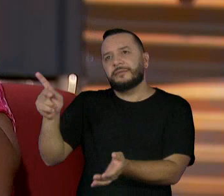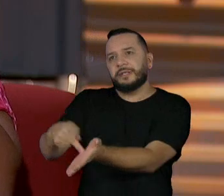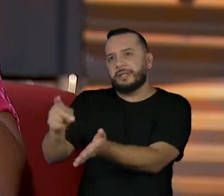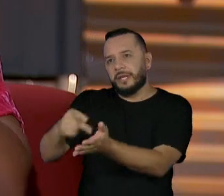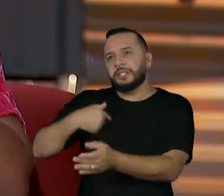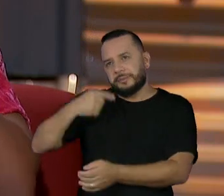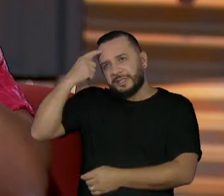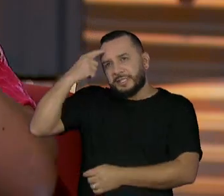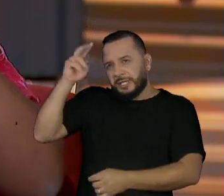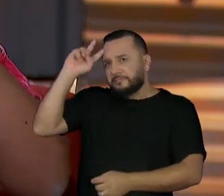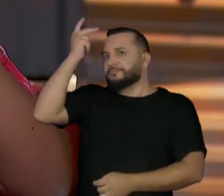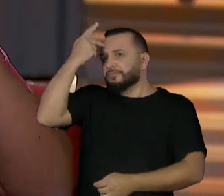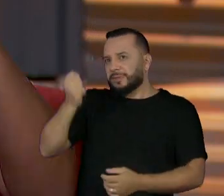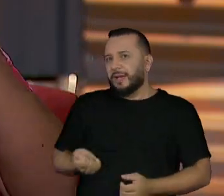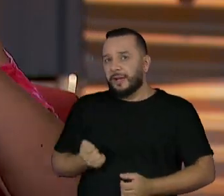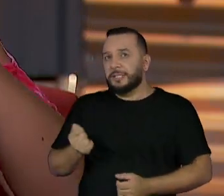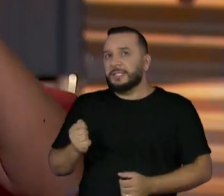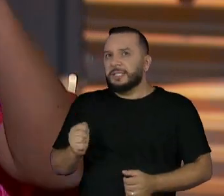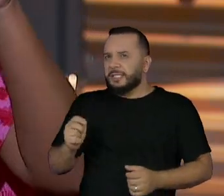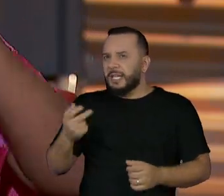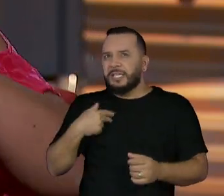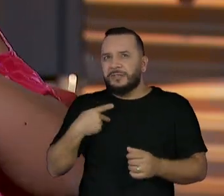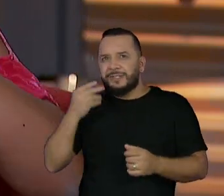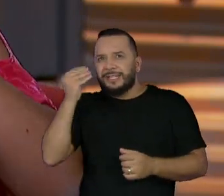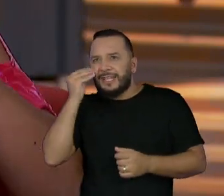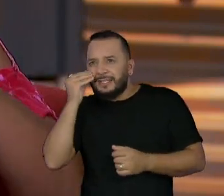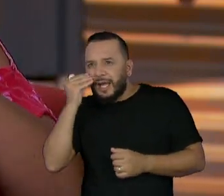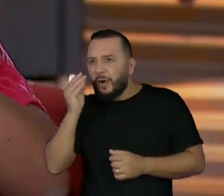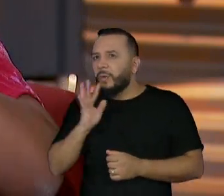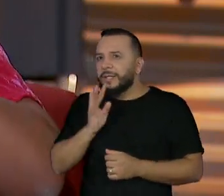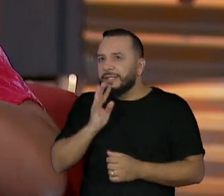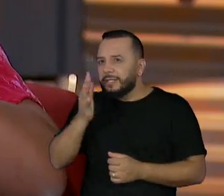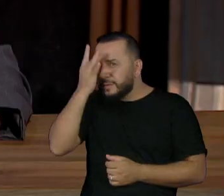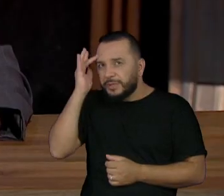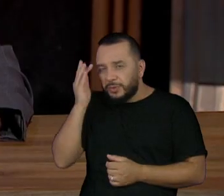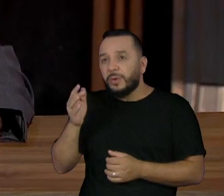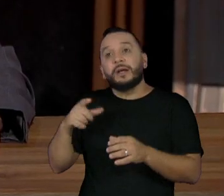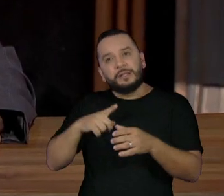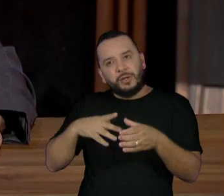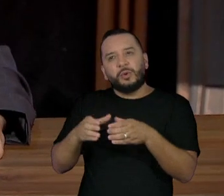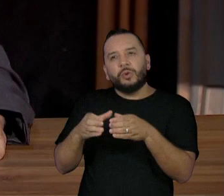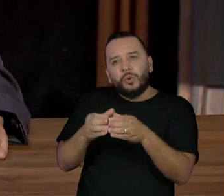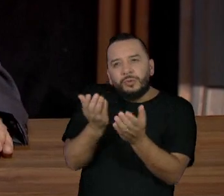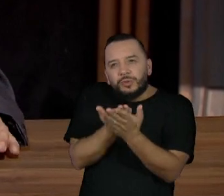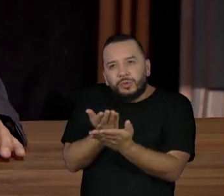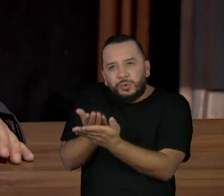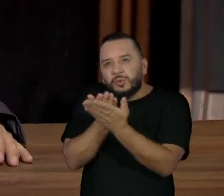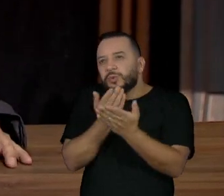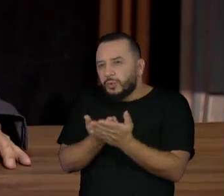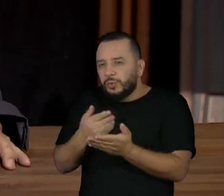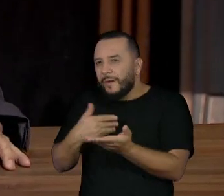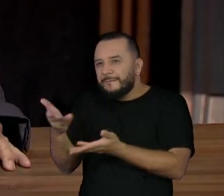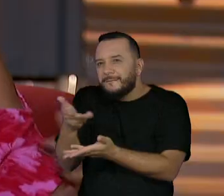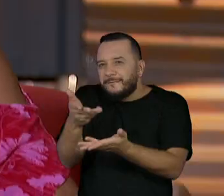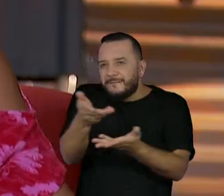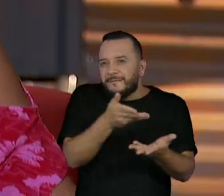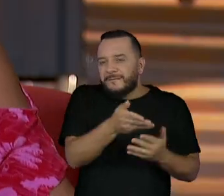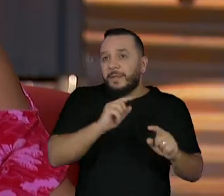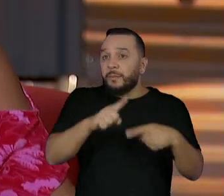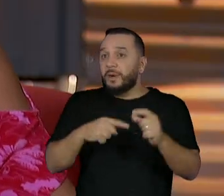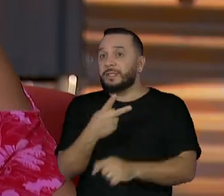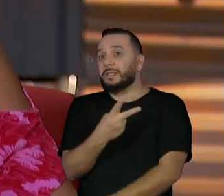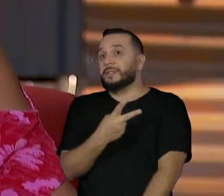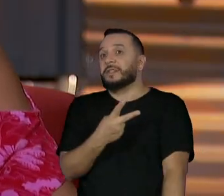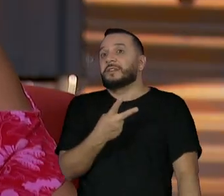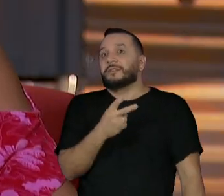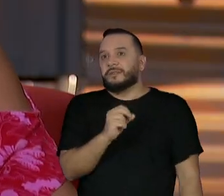na militância, eu falei assim, vou tentar conhecer aqui as pessoas. Aí, fiz parte do grupo de estudos. E aí, em 2014, a gente